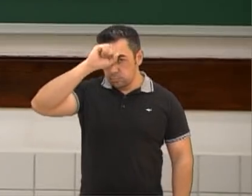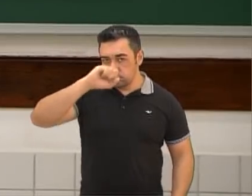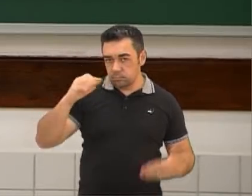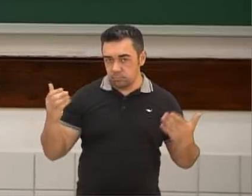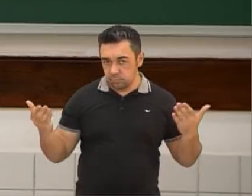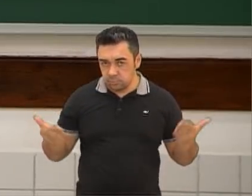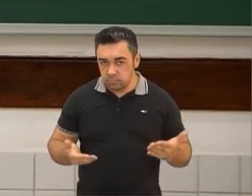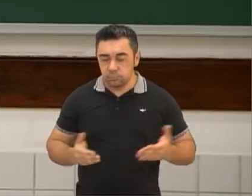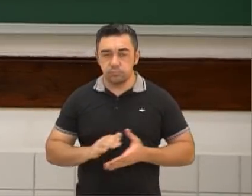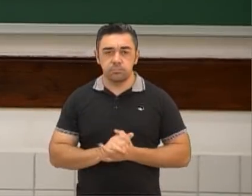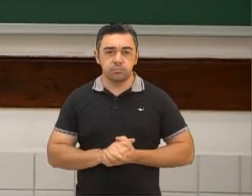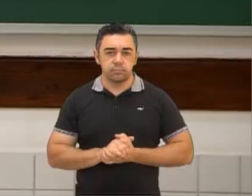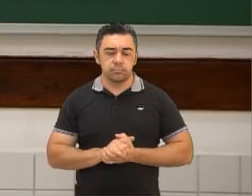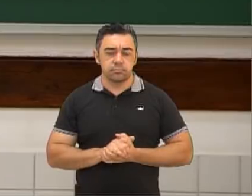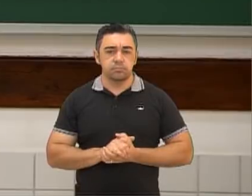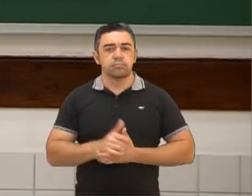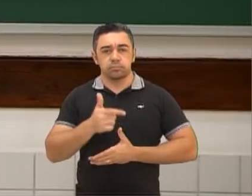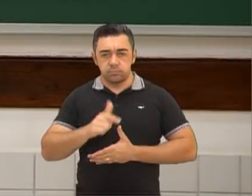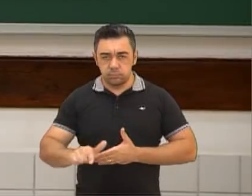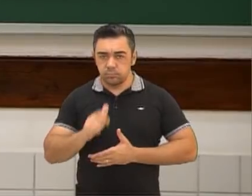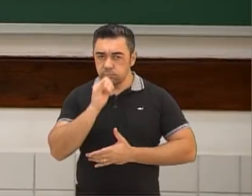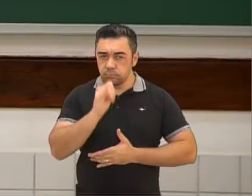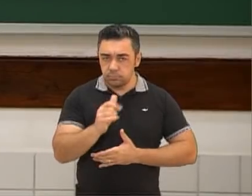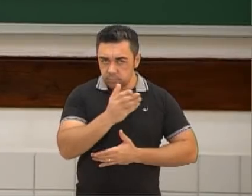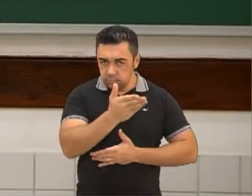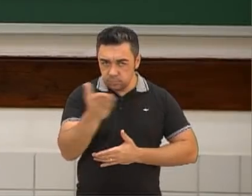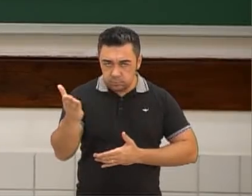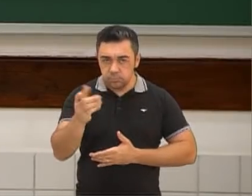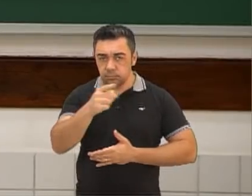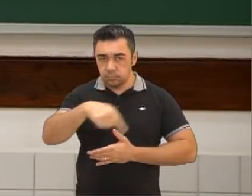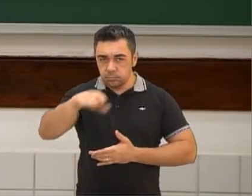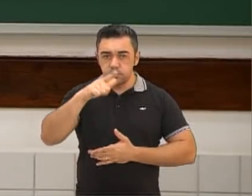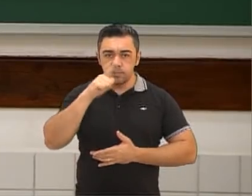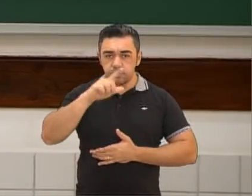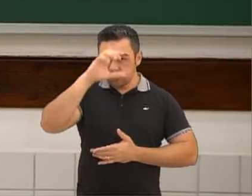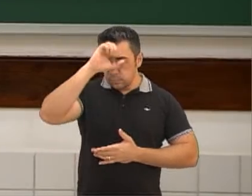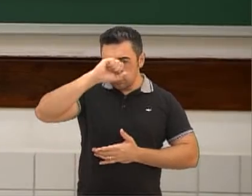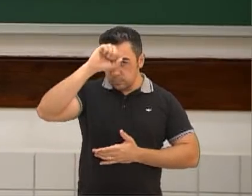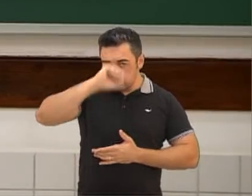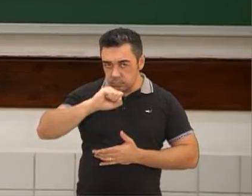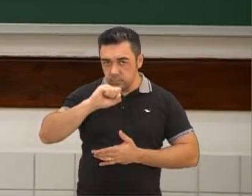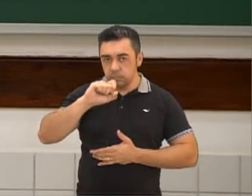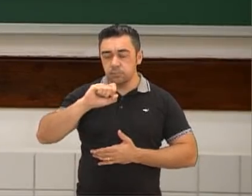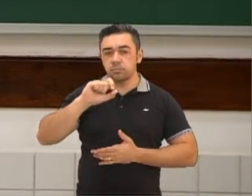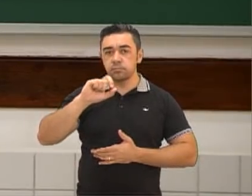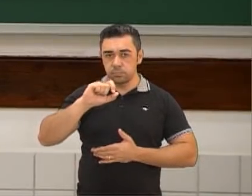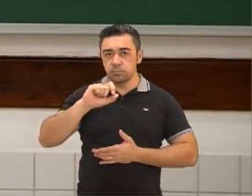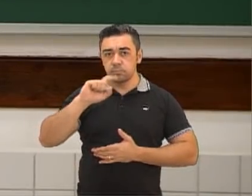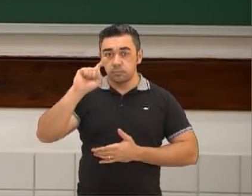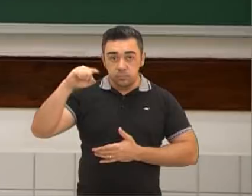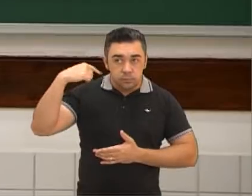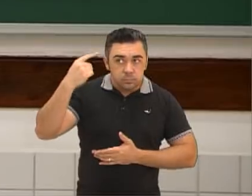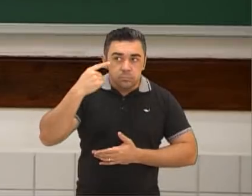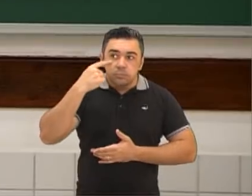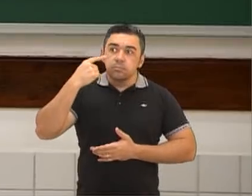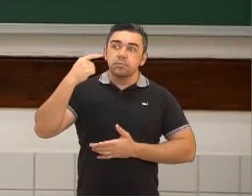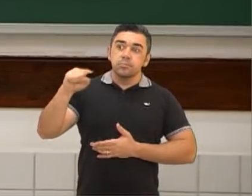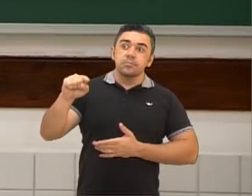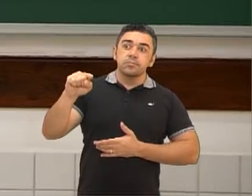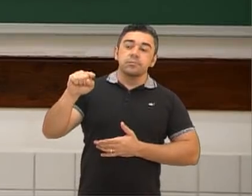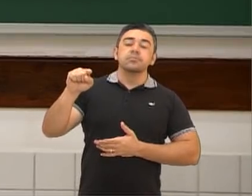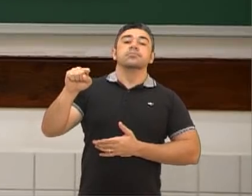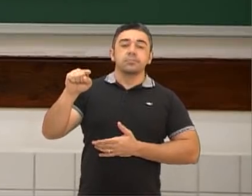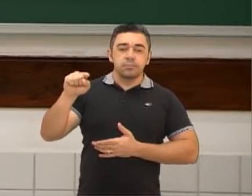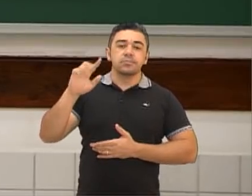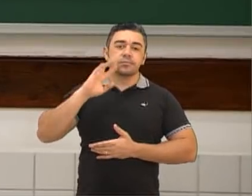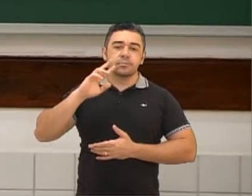da aula de hoje. Mais uma vez, espero que você tenha aprendido bastante. A próxima vez que você vê alguém